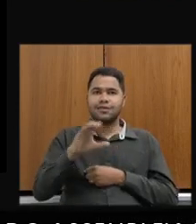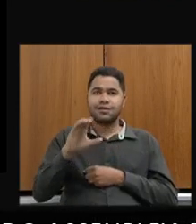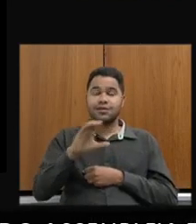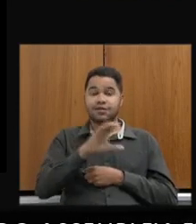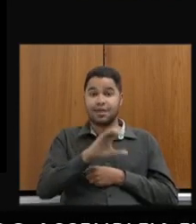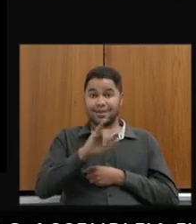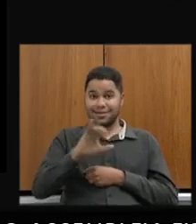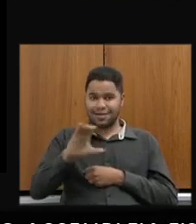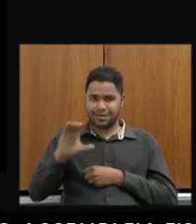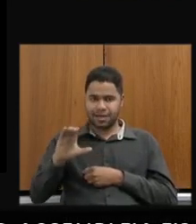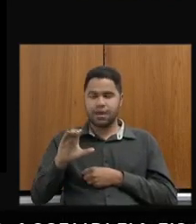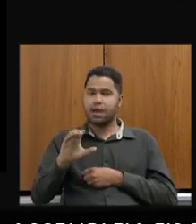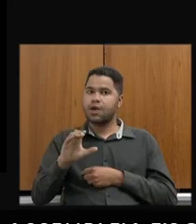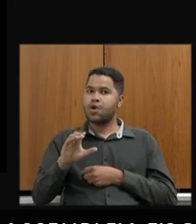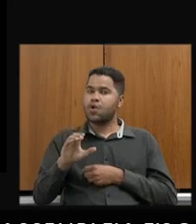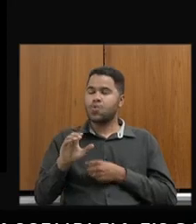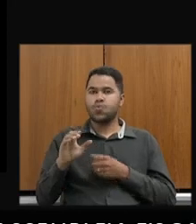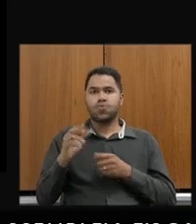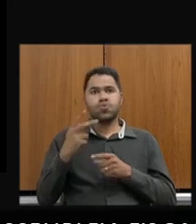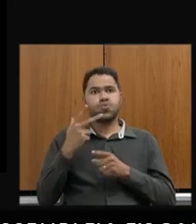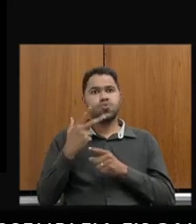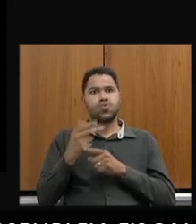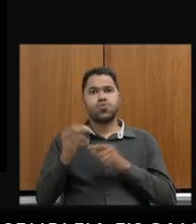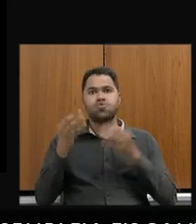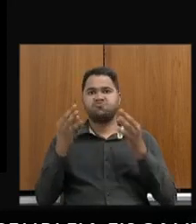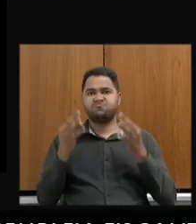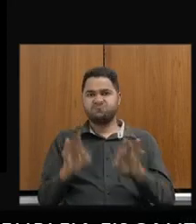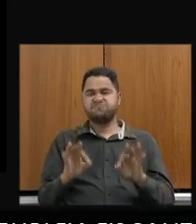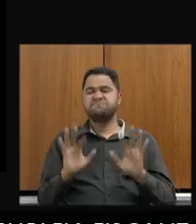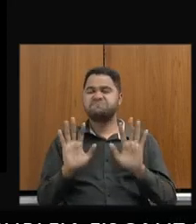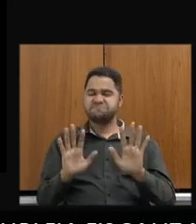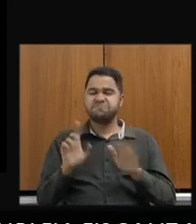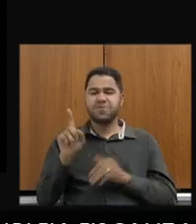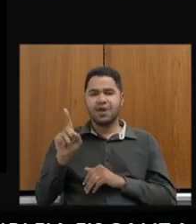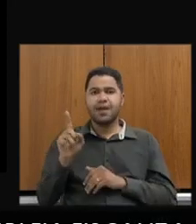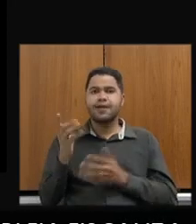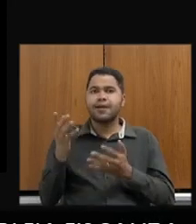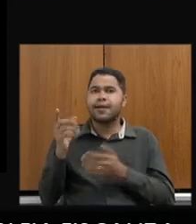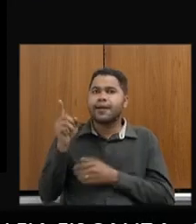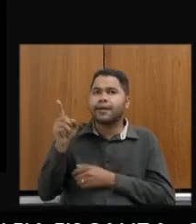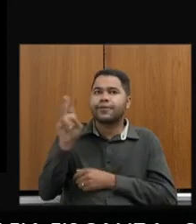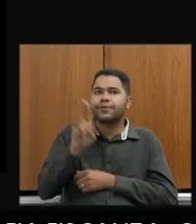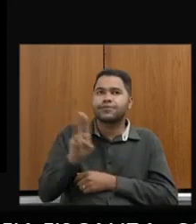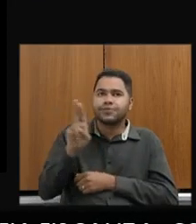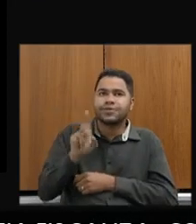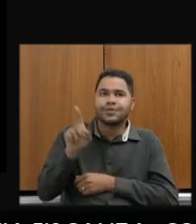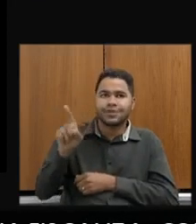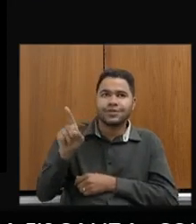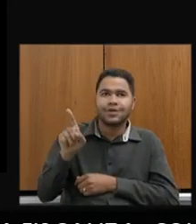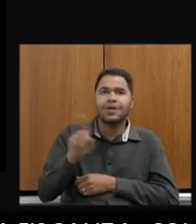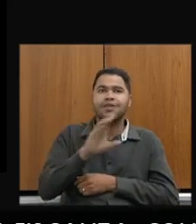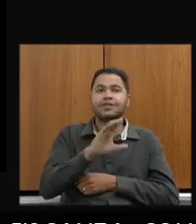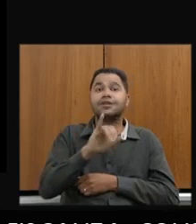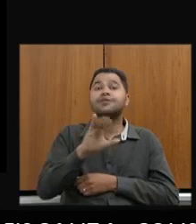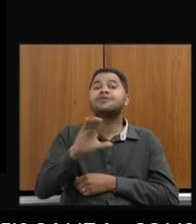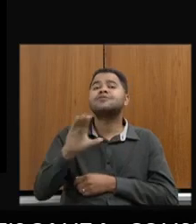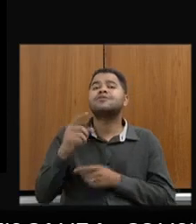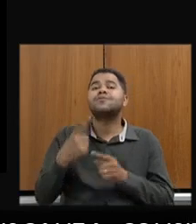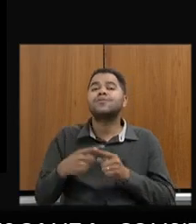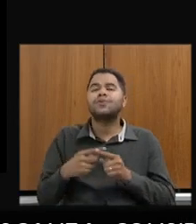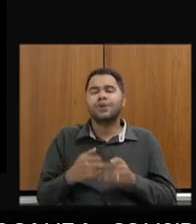carreta do seu Esse é um sucesso absoluto porque todas as forças querem na verdade utilizar essa carreta do Sensei porque